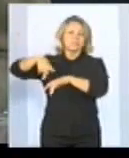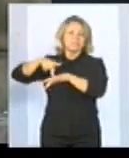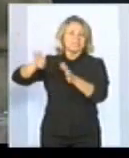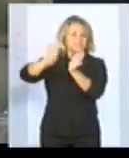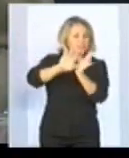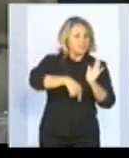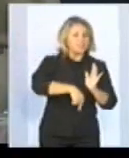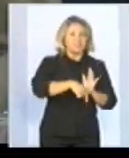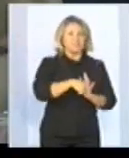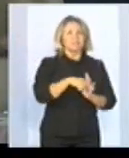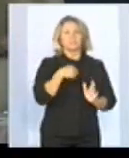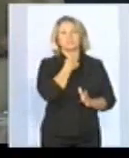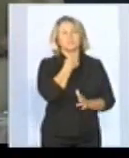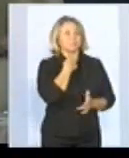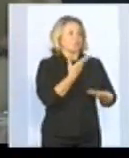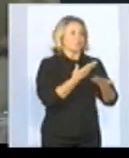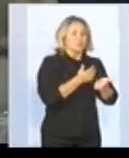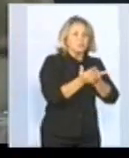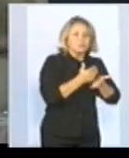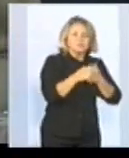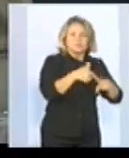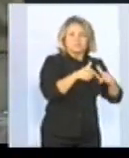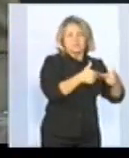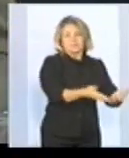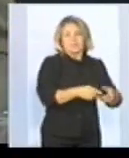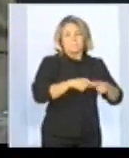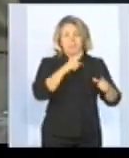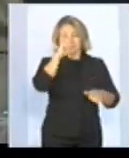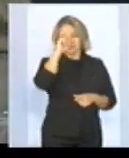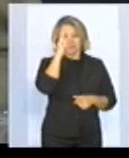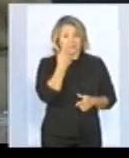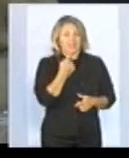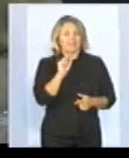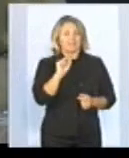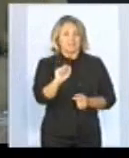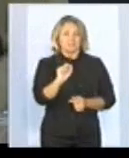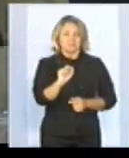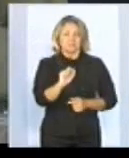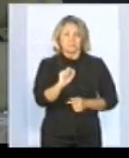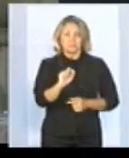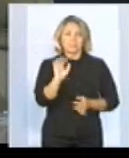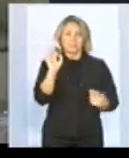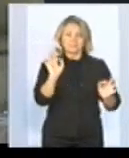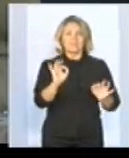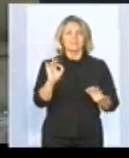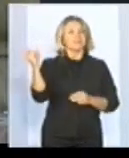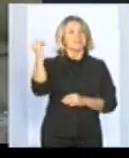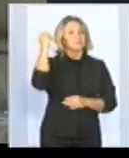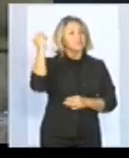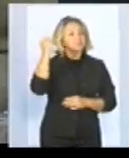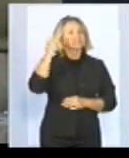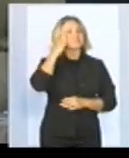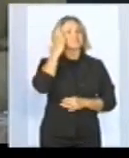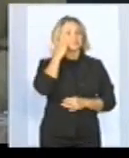tanto sentido assim arriscar. E a ideia, a lógica com base nisso, e óbvio, é muito importante